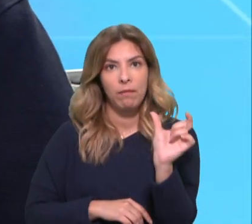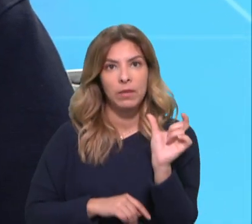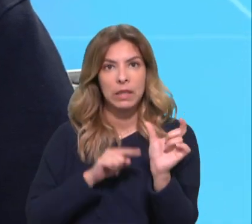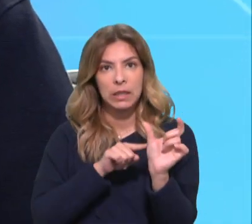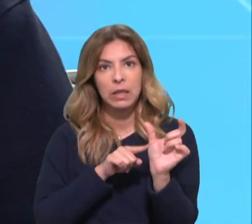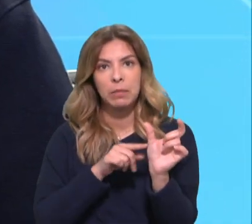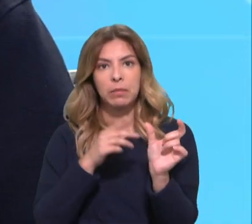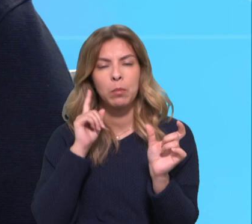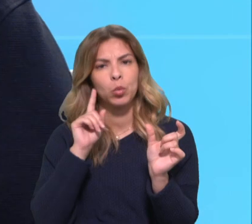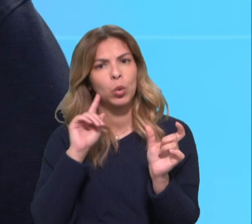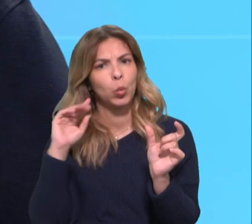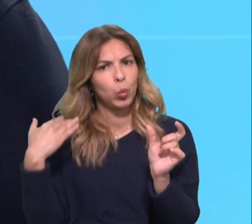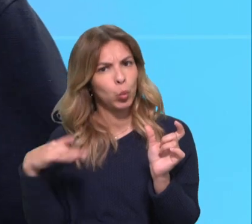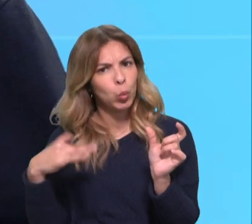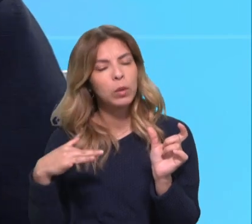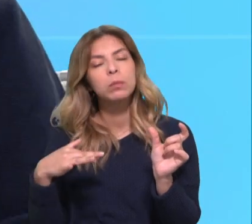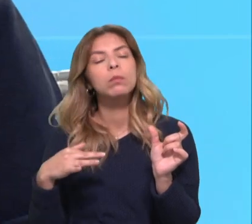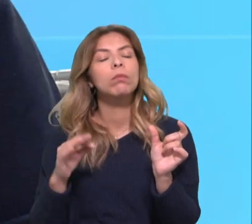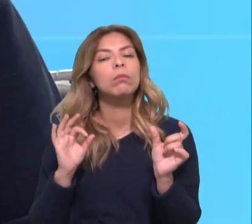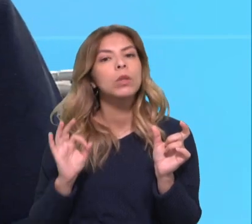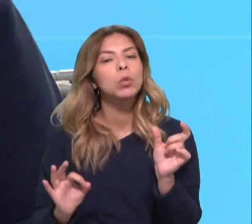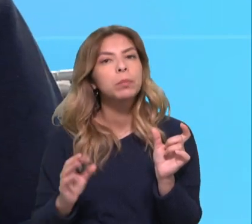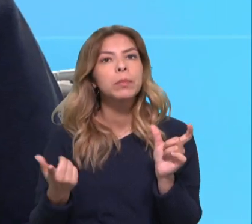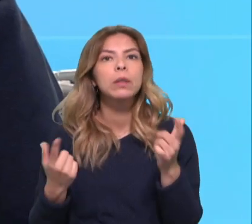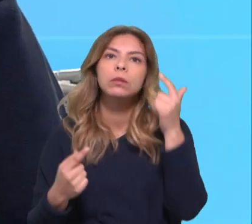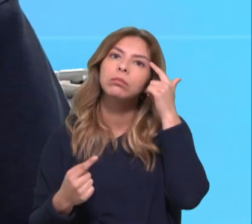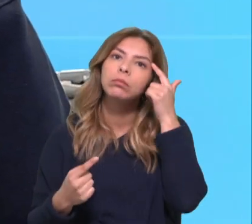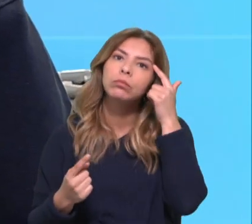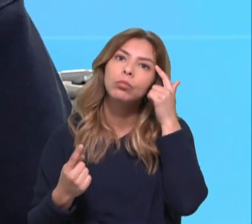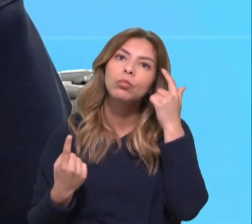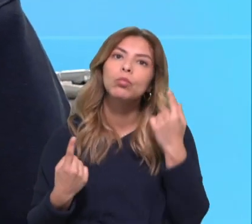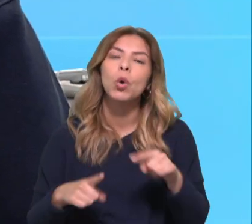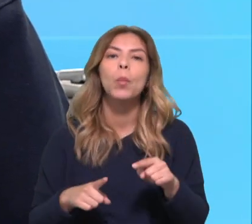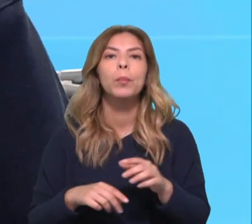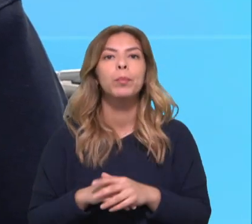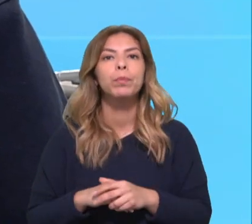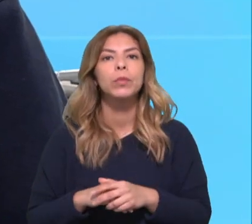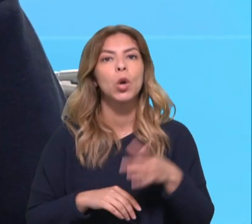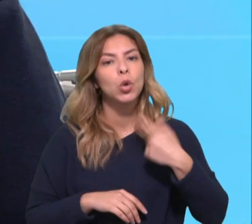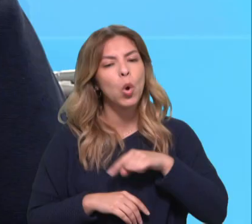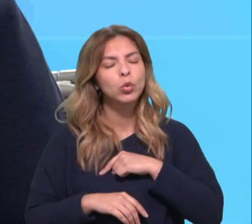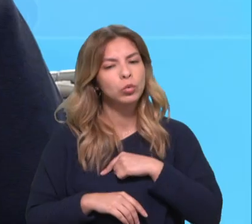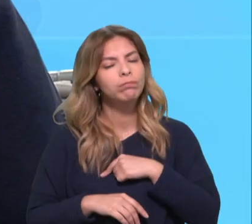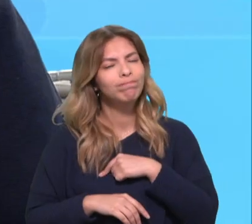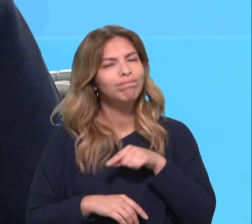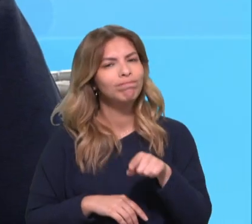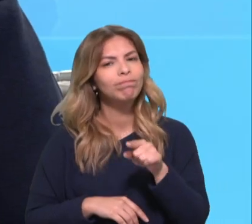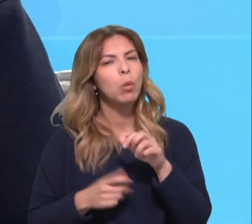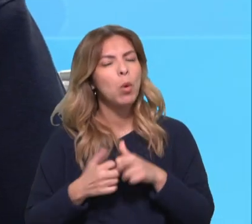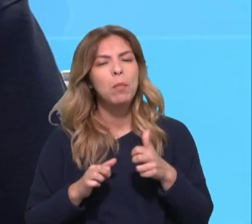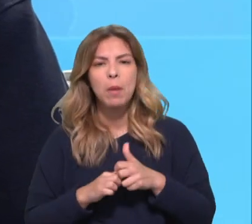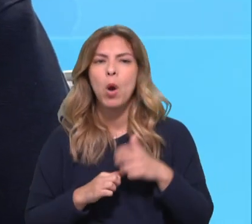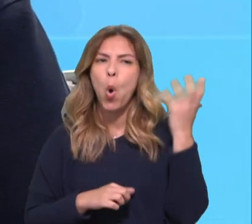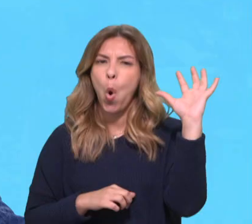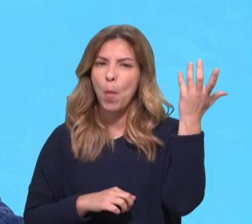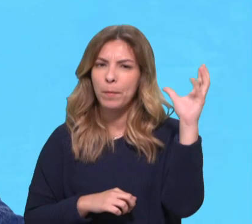chavão e é de facto, não é só sofisticar. Nós temos esse problema em Óbidos, mas em todo o país também. Pode